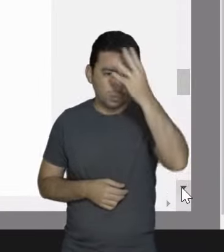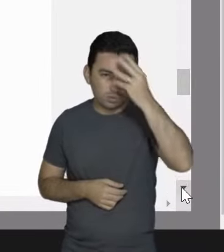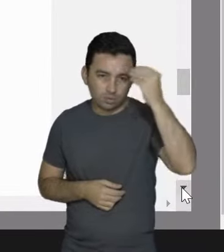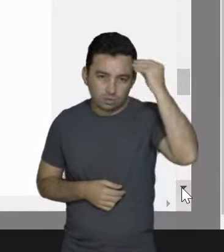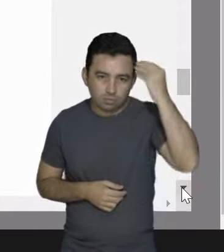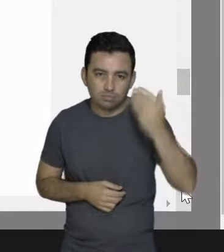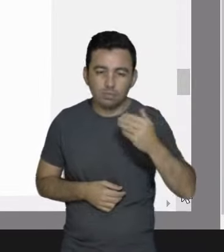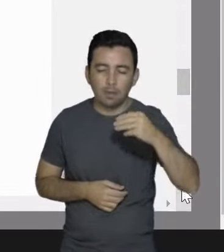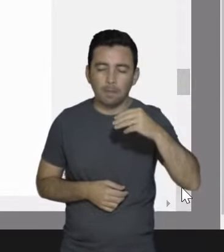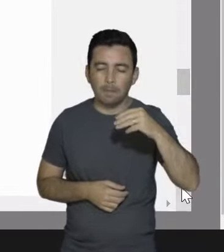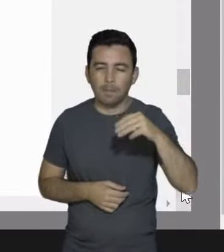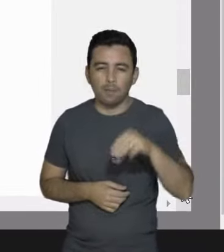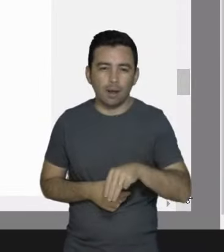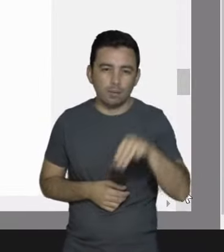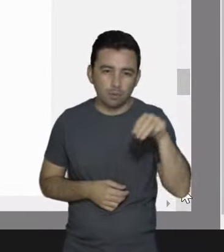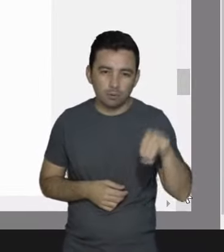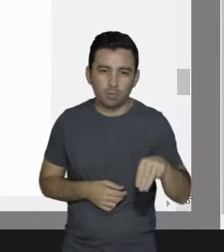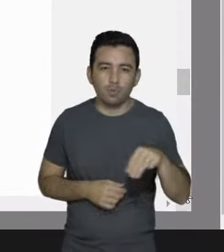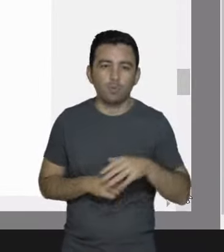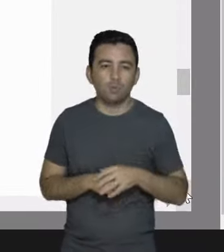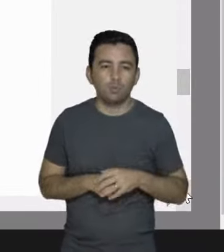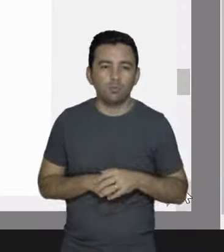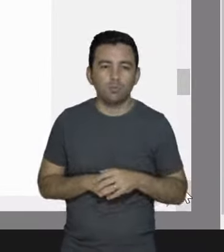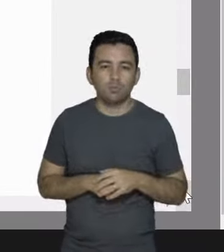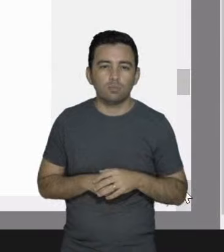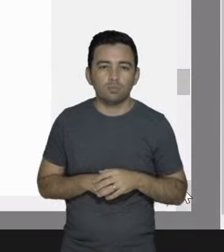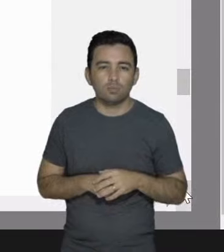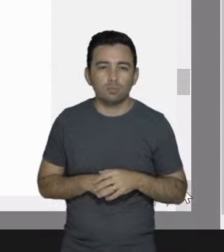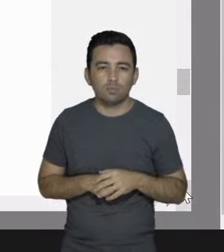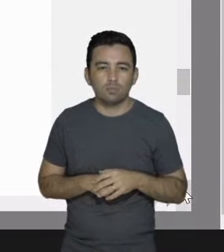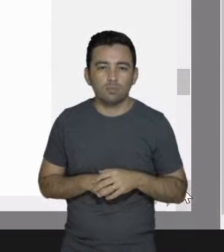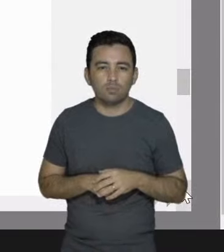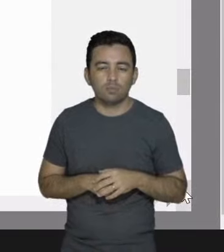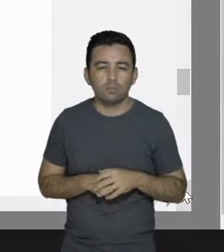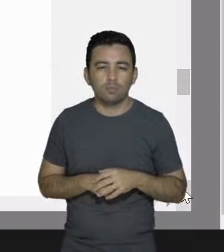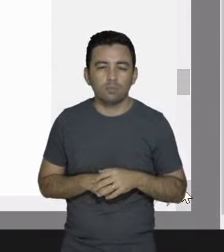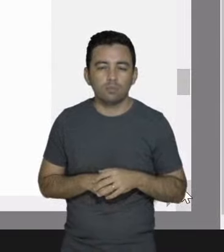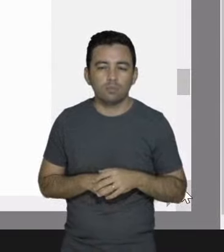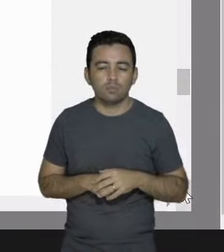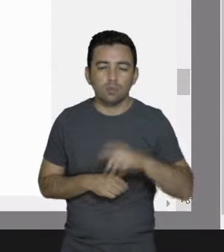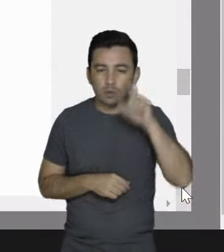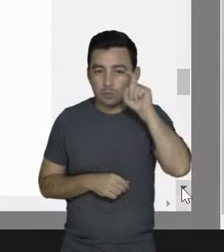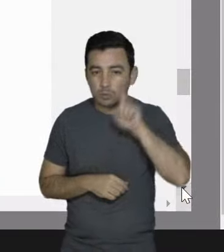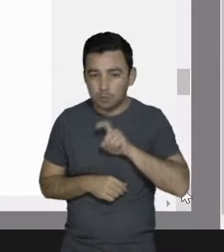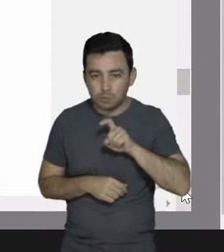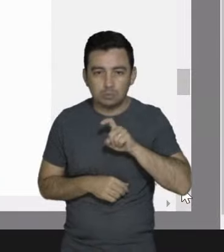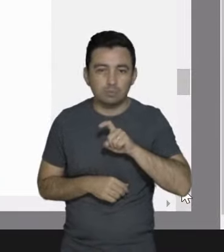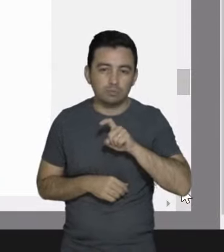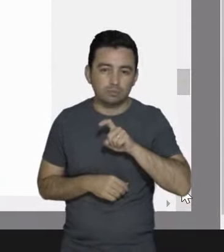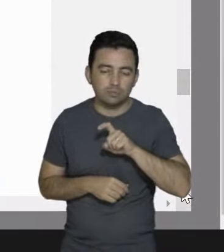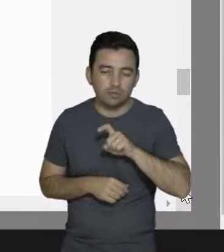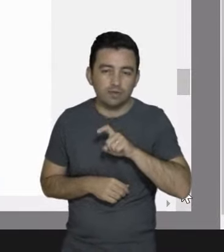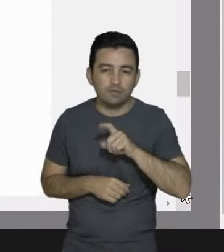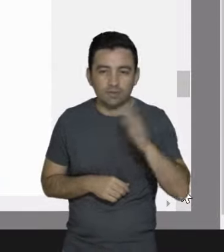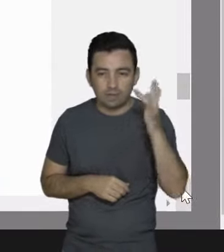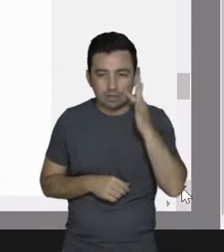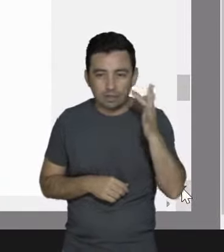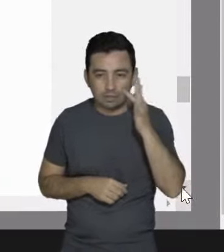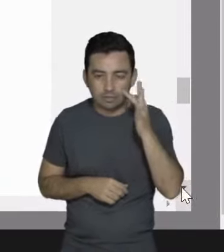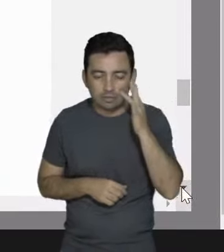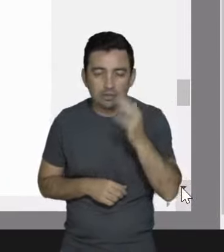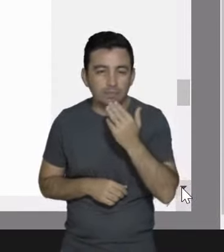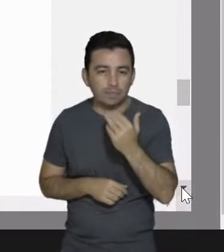Deputado Márcio Machado deputado Maurício peixe deputado Fernando Freire Deputado Marquito